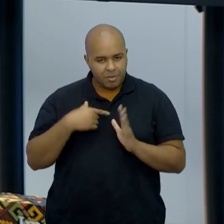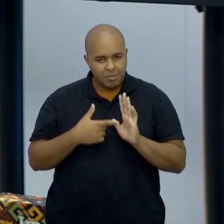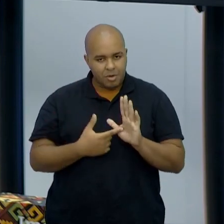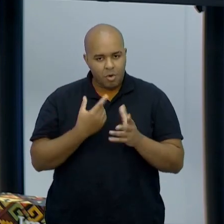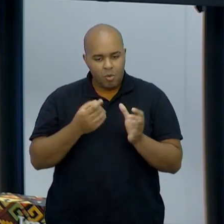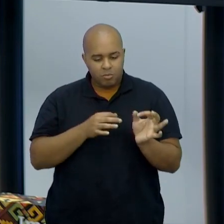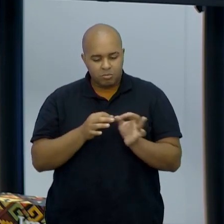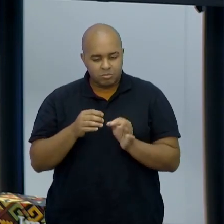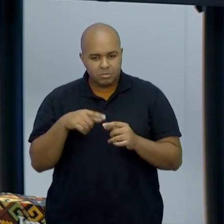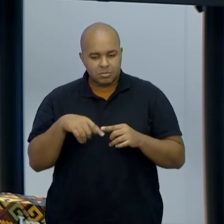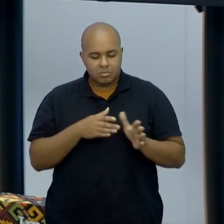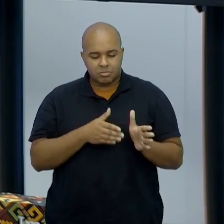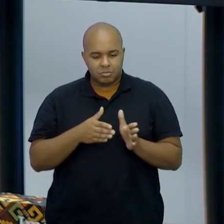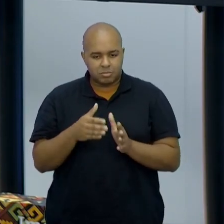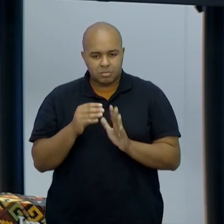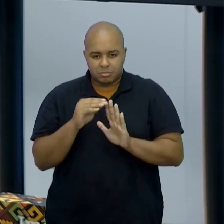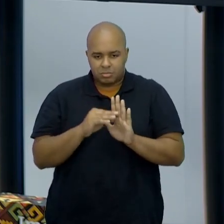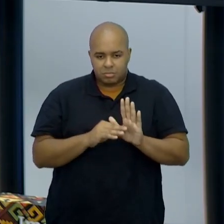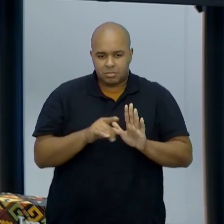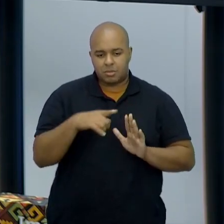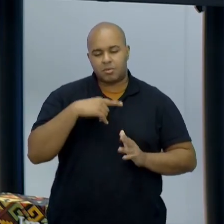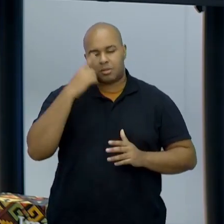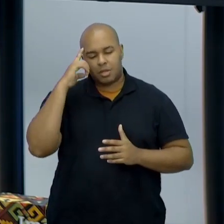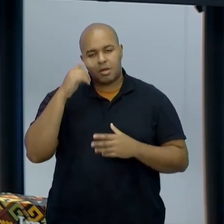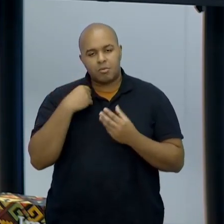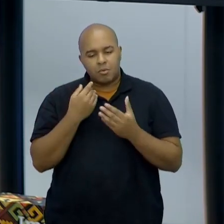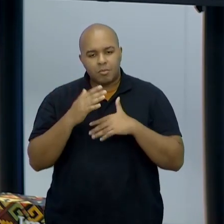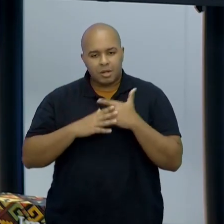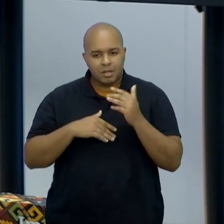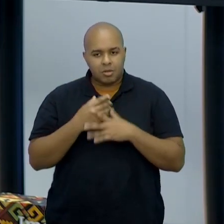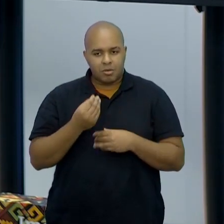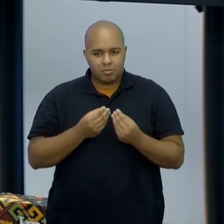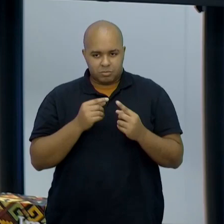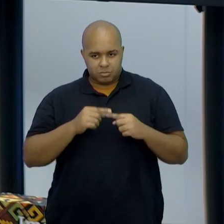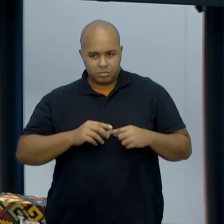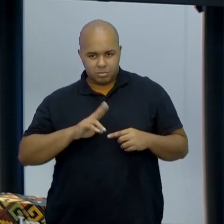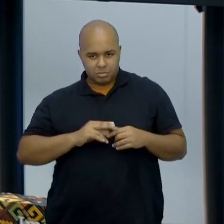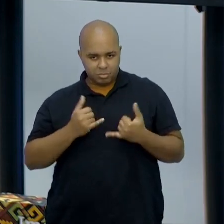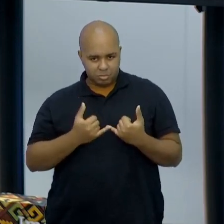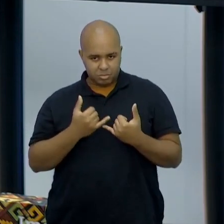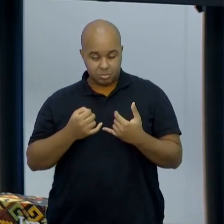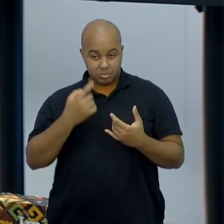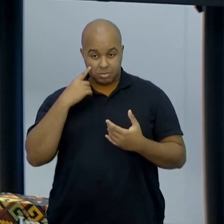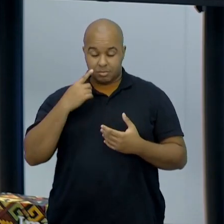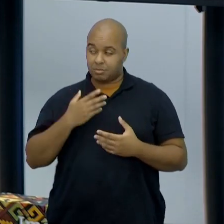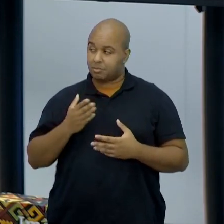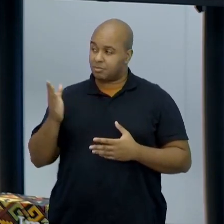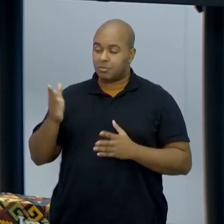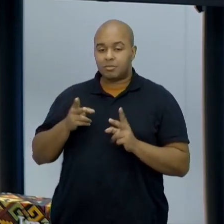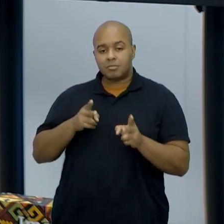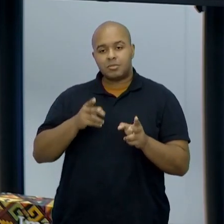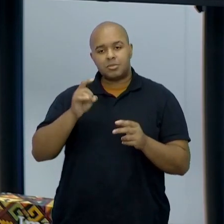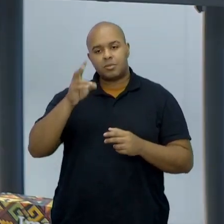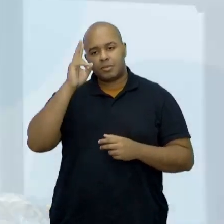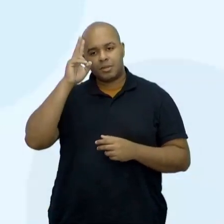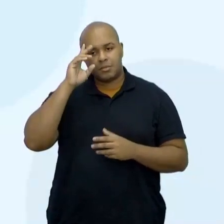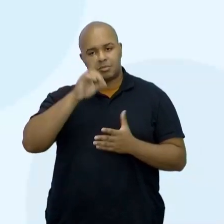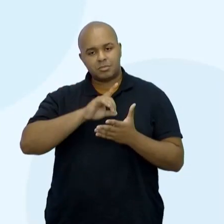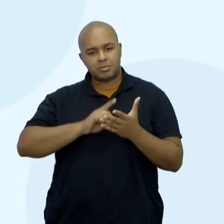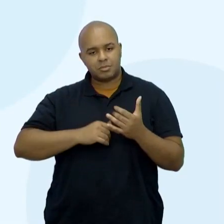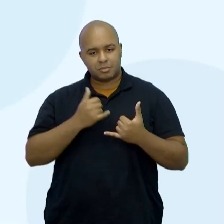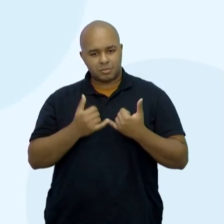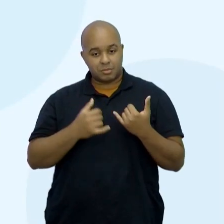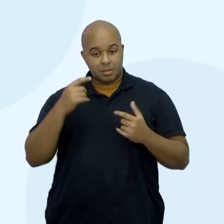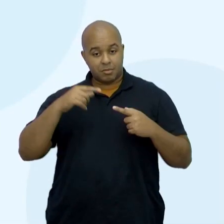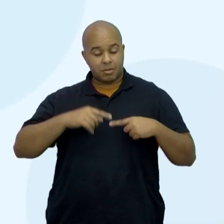que foi a escrita desse manual para vocês terem uma noção um pouco mais prática de como funciona. Vamos seguir aqui só para lembrar, o Design de Games